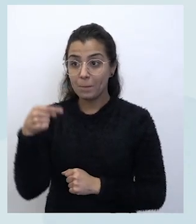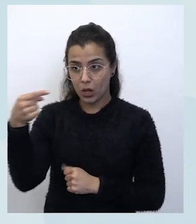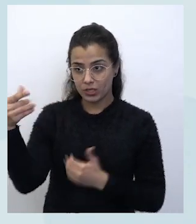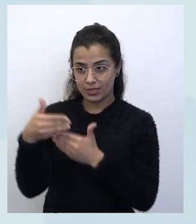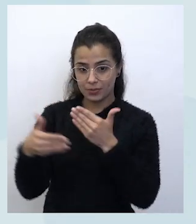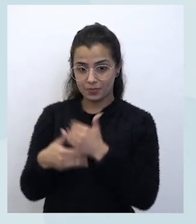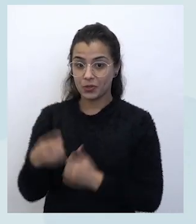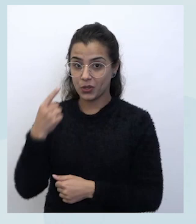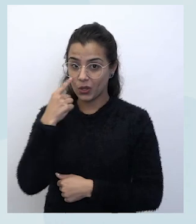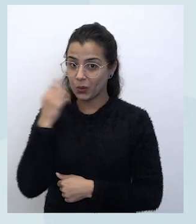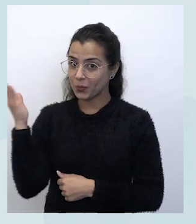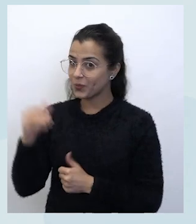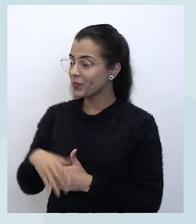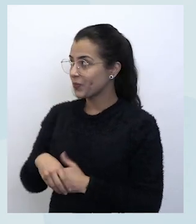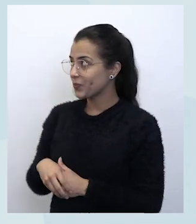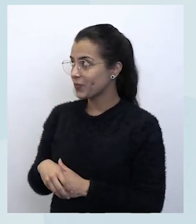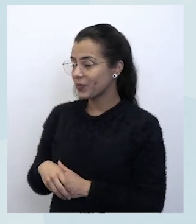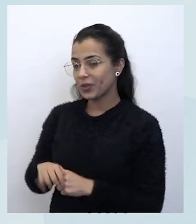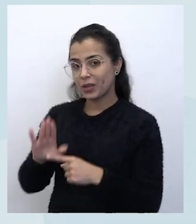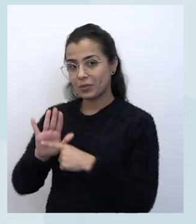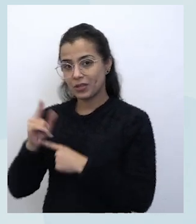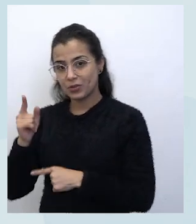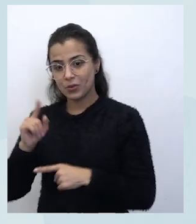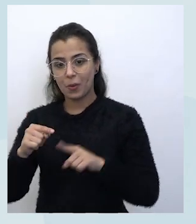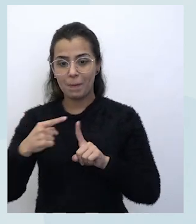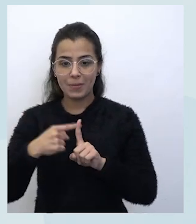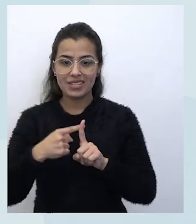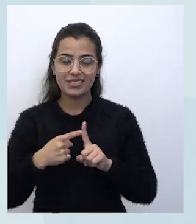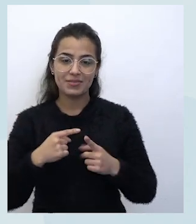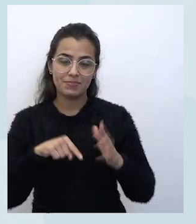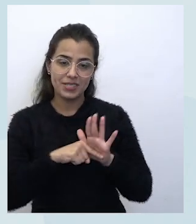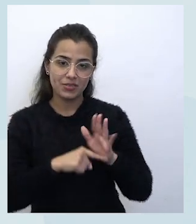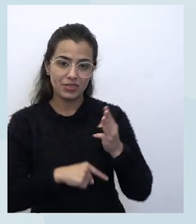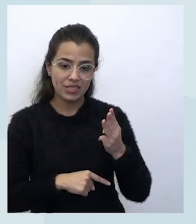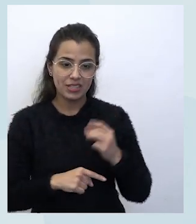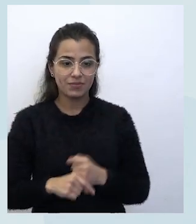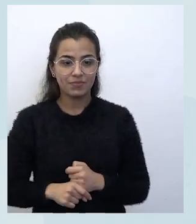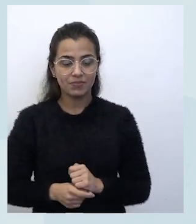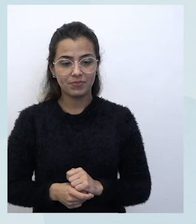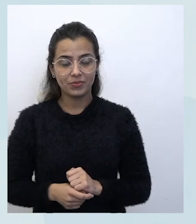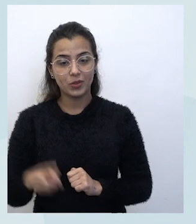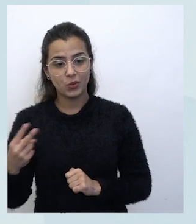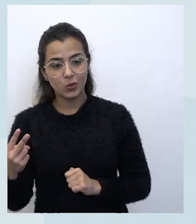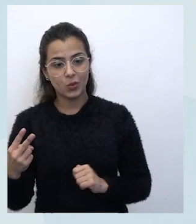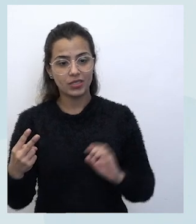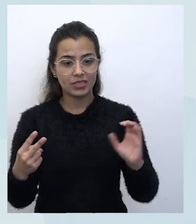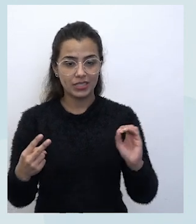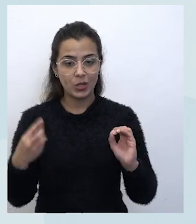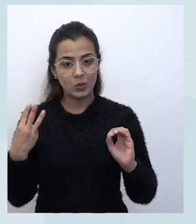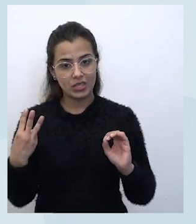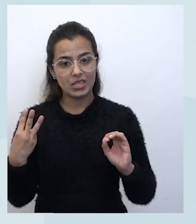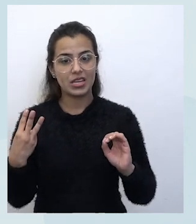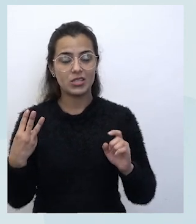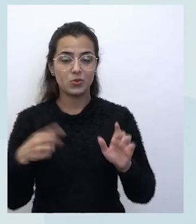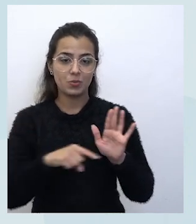próximo. Então, a gente marcou lá menos 1 com menos 3, 0 com 0, 1 com 1, 2 e 0 e 3 com